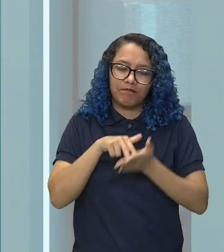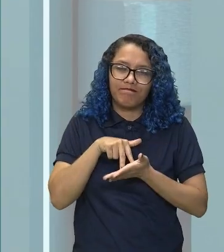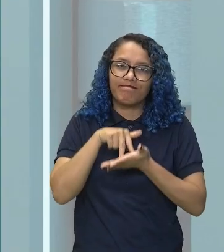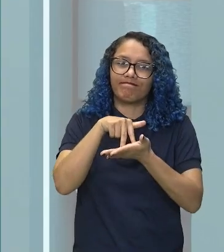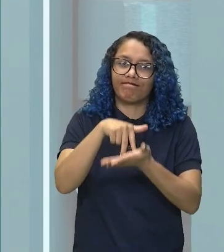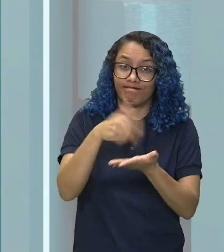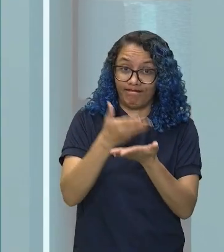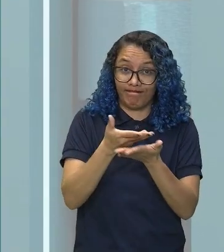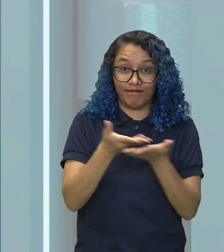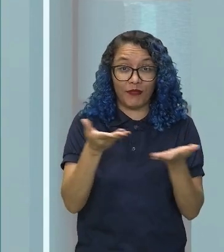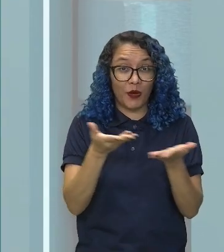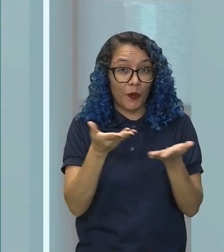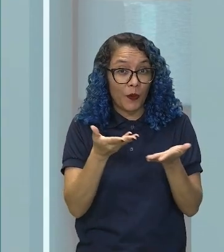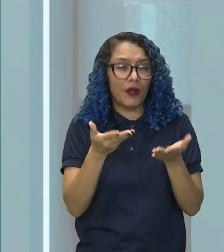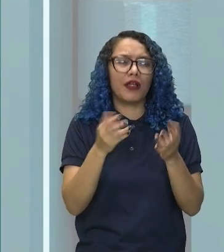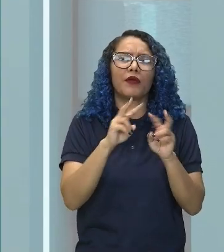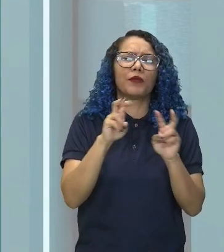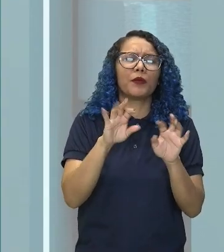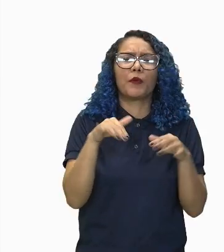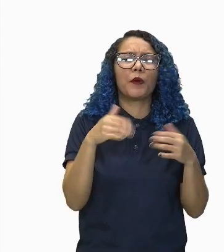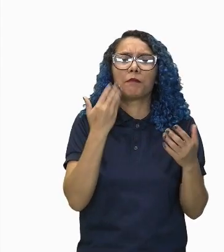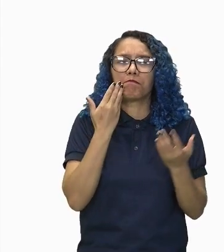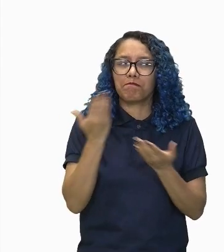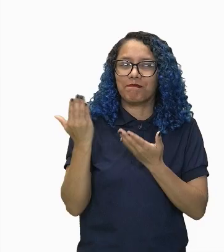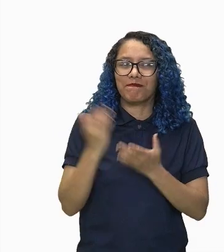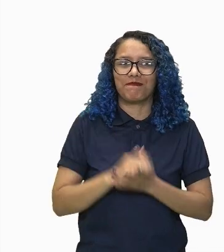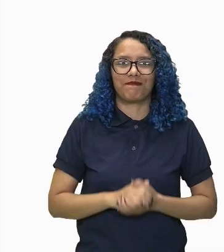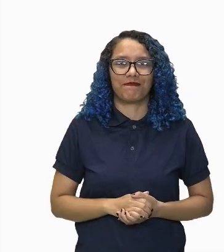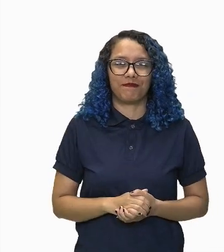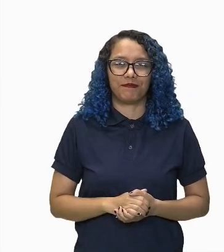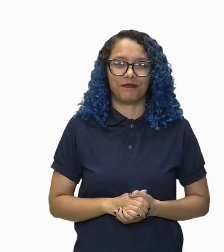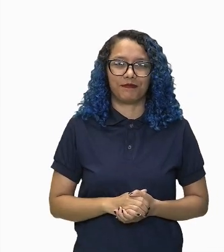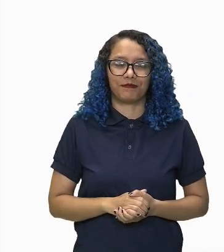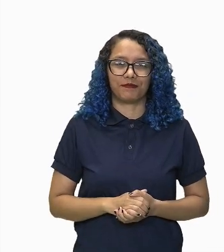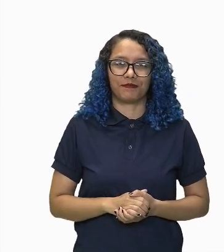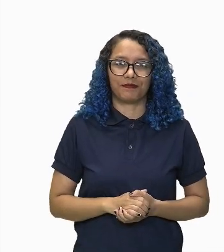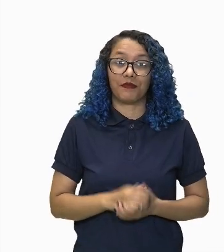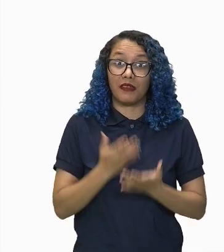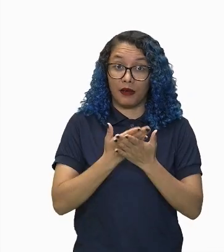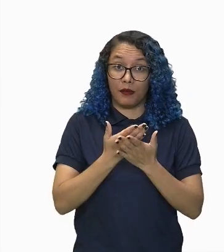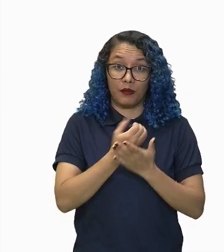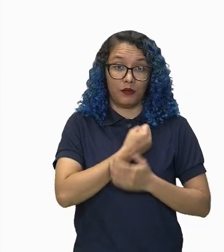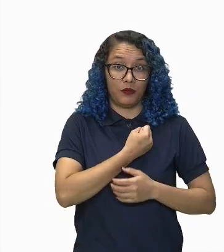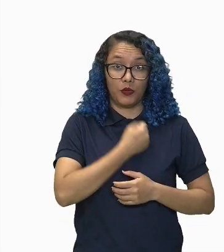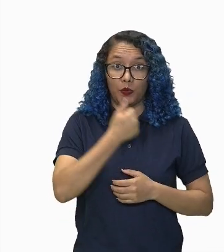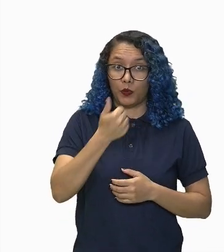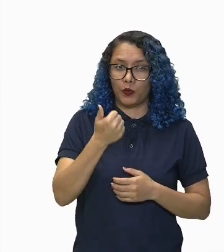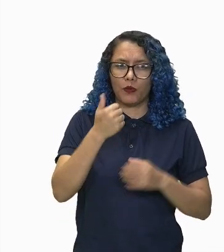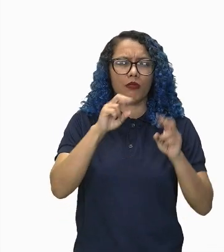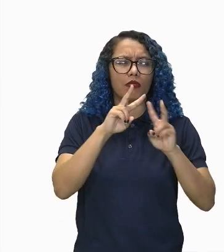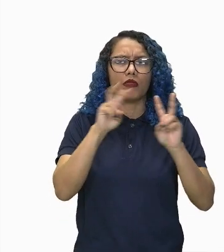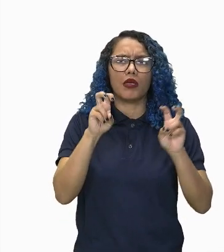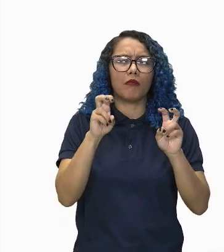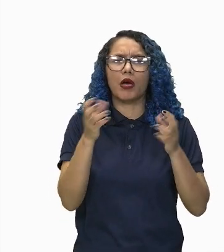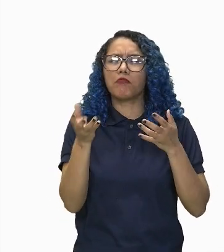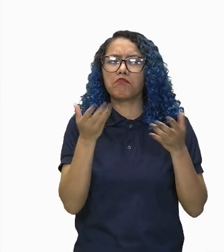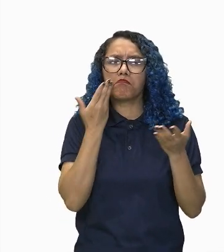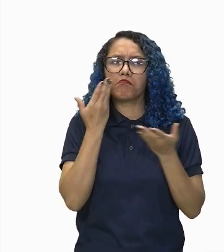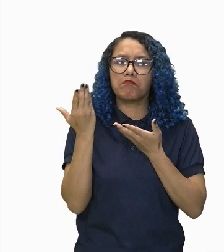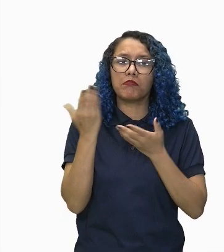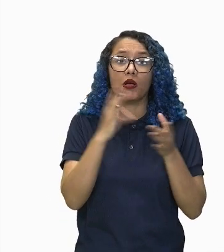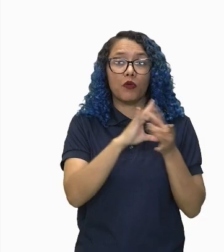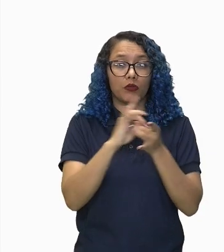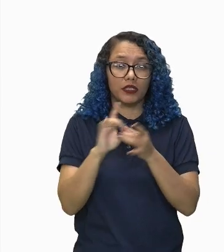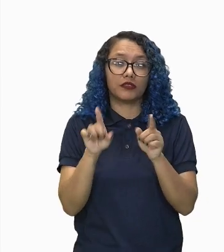nesta aula que tem como objeto de conhecimento. A nossa aula 1 tem como objeto de conhecimento contextos